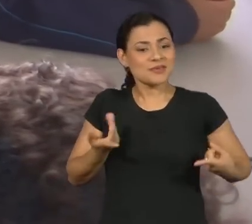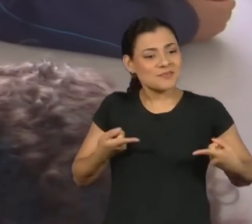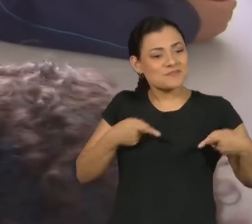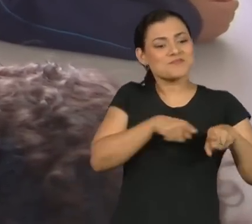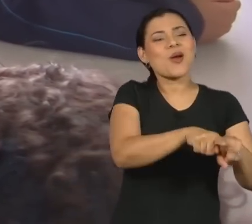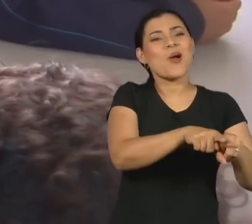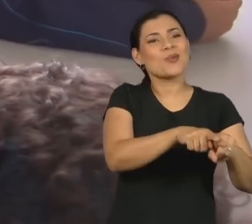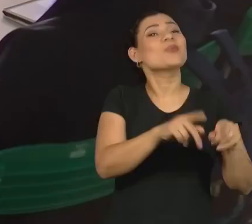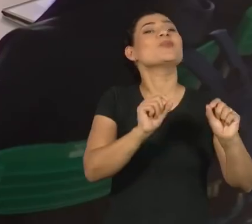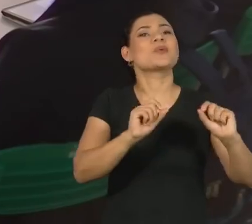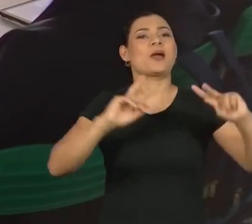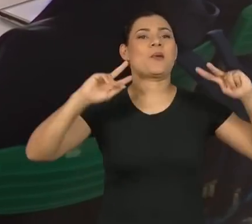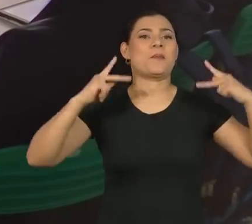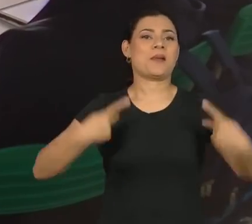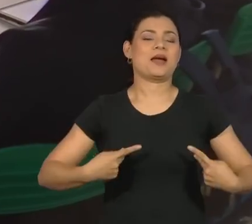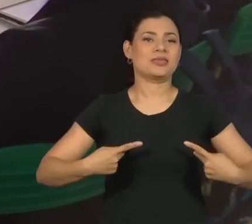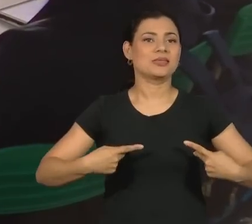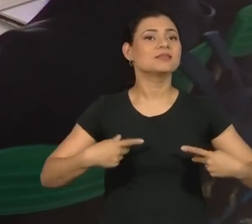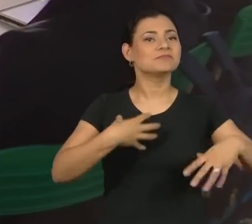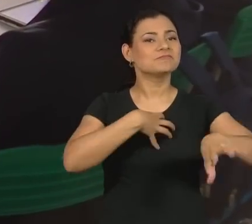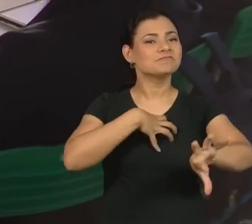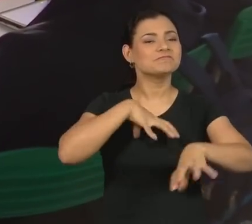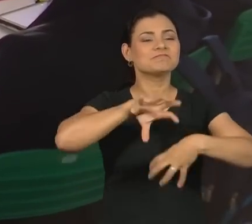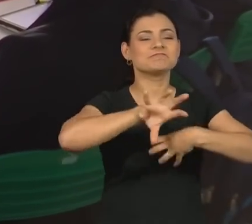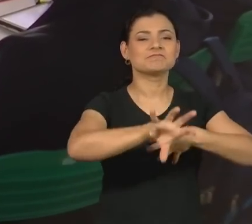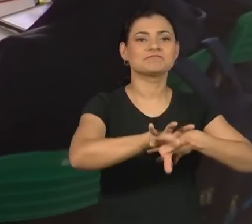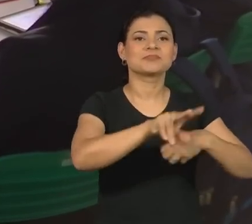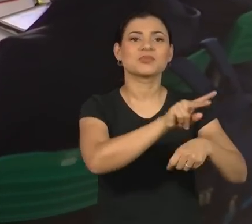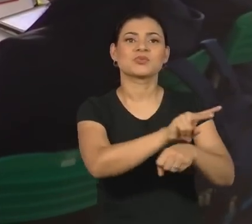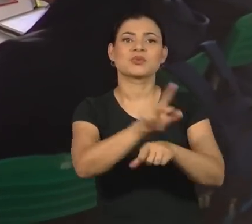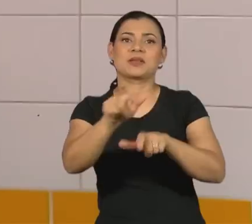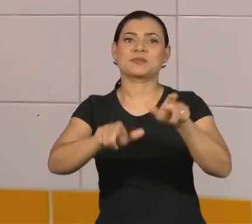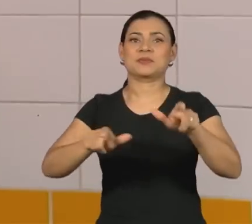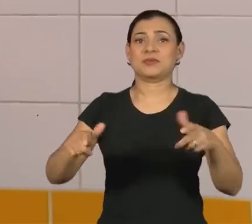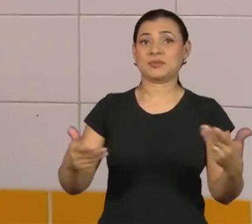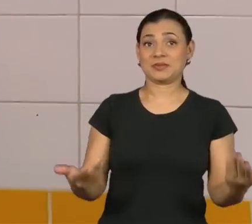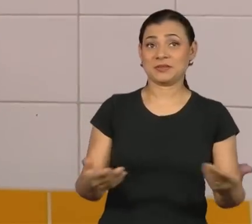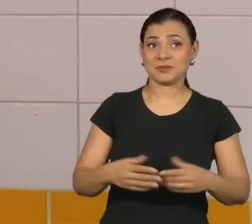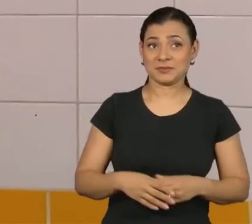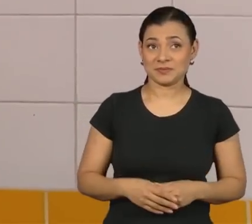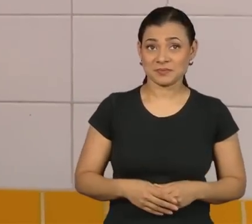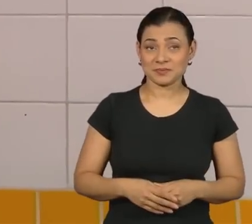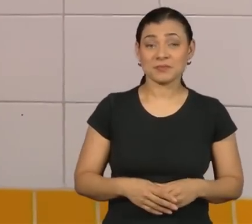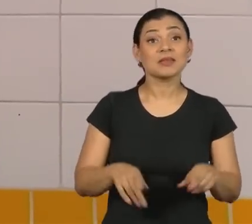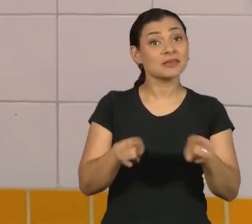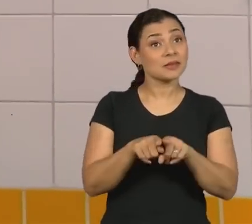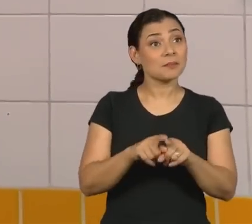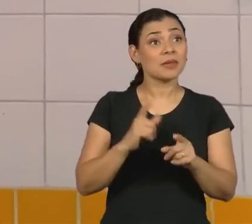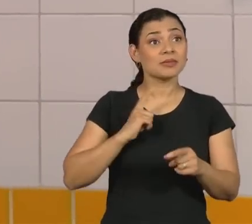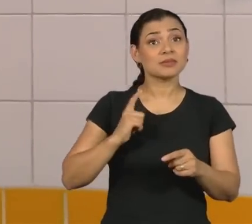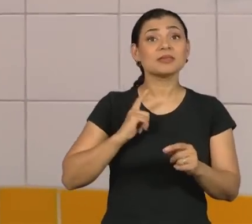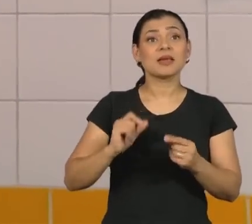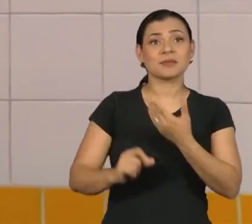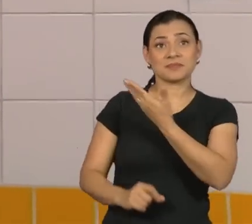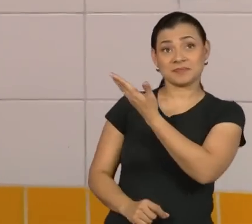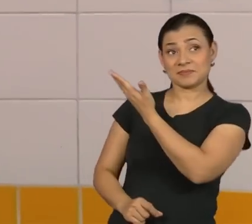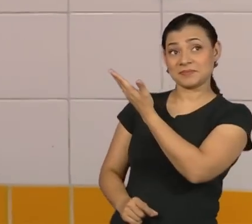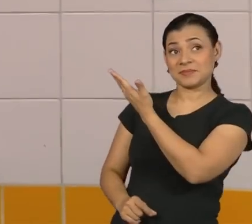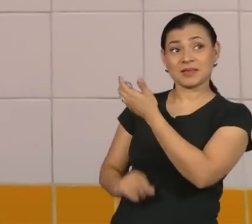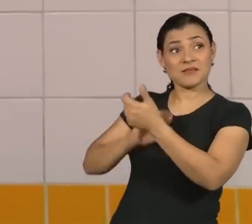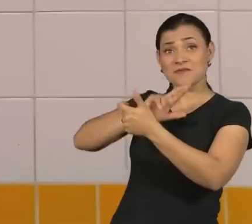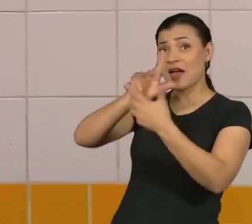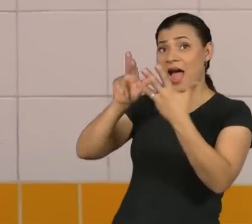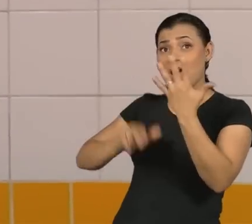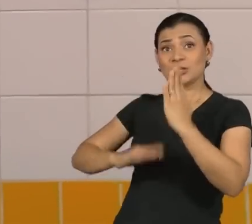de mais humano, o olhar e o cuidado com o próximo. O Van Gogh, a Annie Purdy,